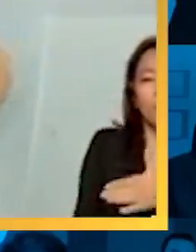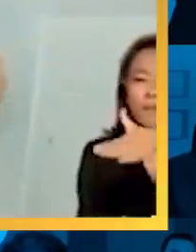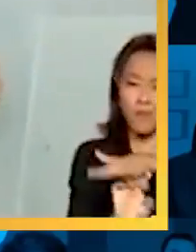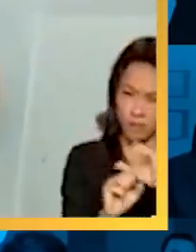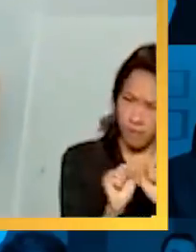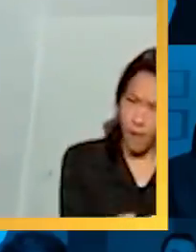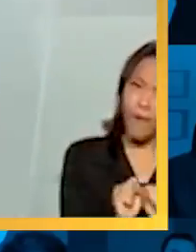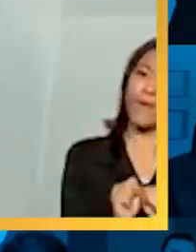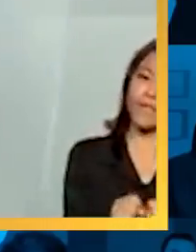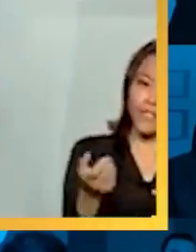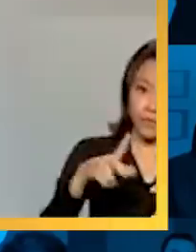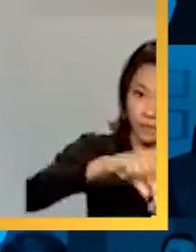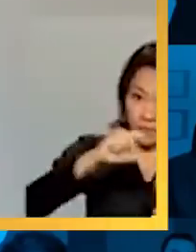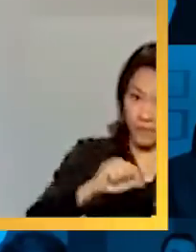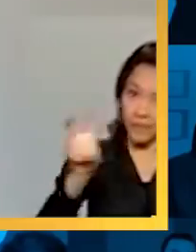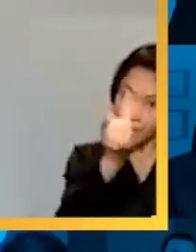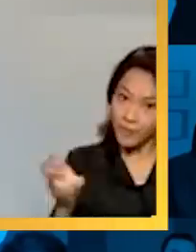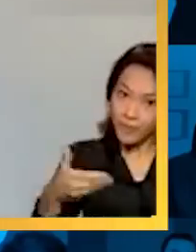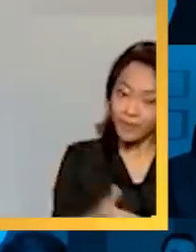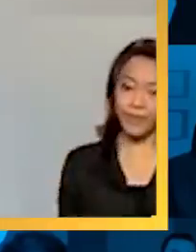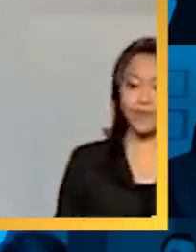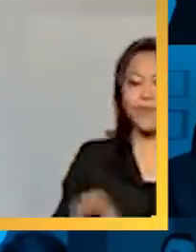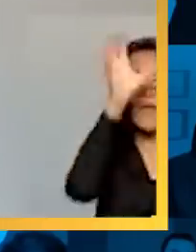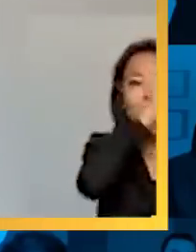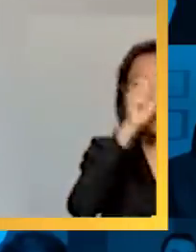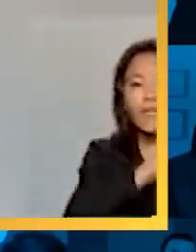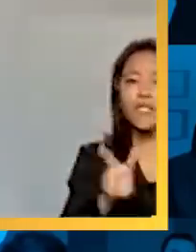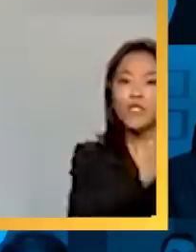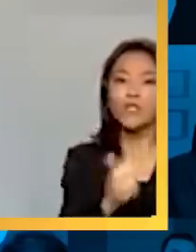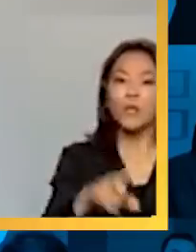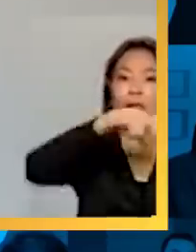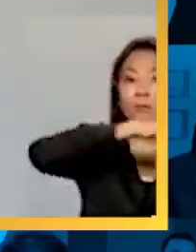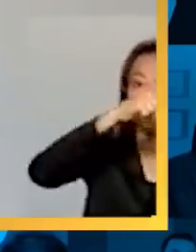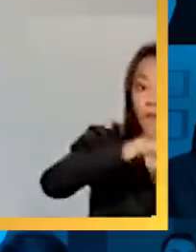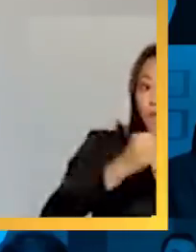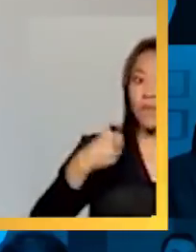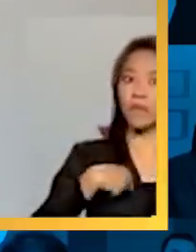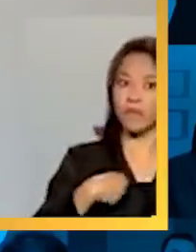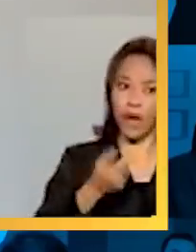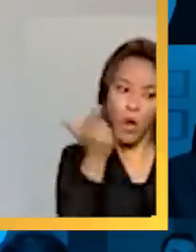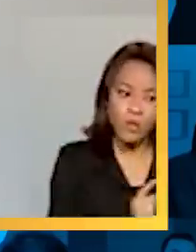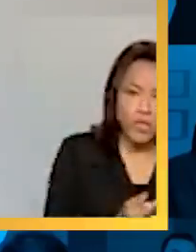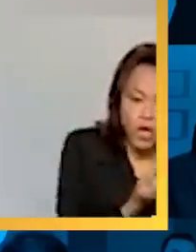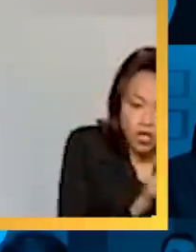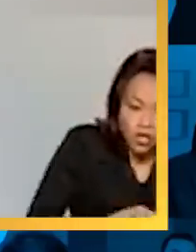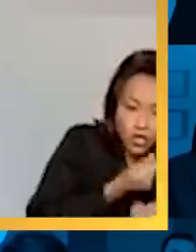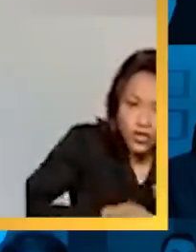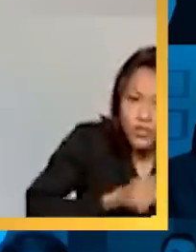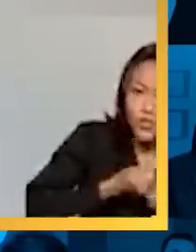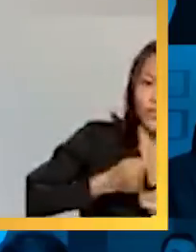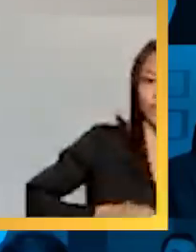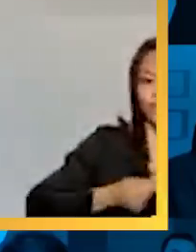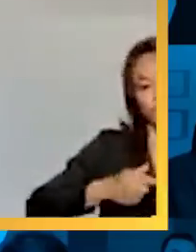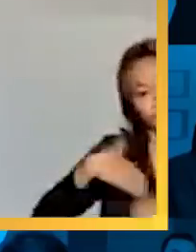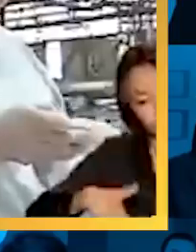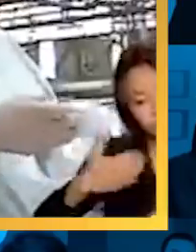de empreendedorismo. Aprender sobre intraempreendedorismo na empresa, gerando maior renda e desenvolvimento